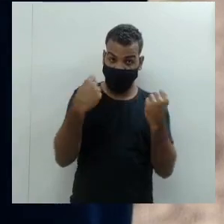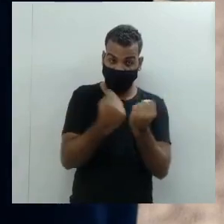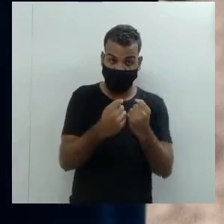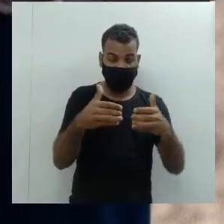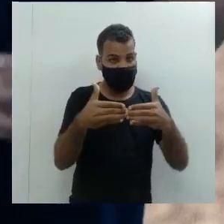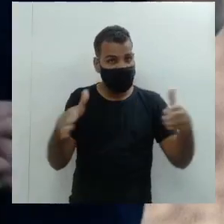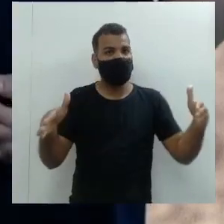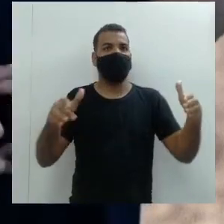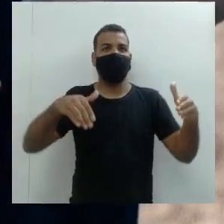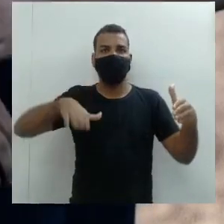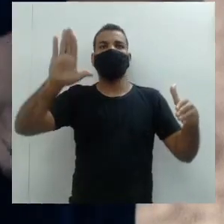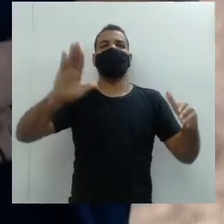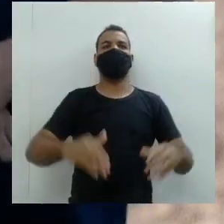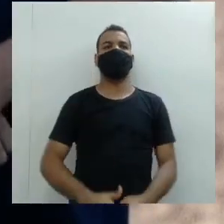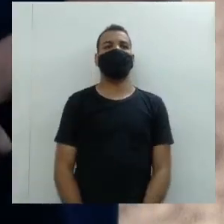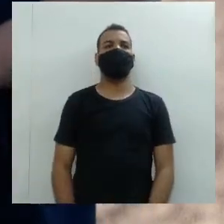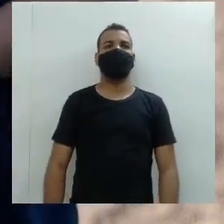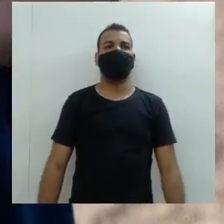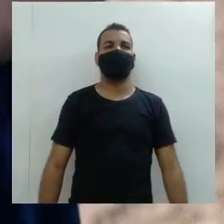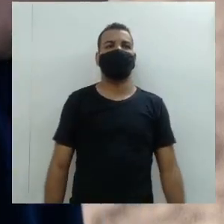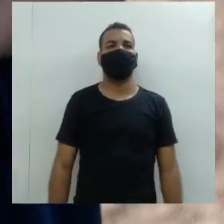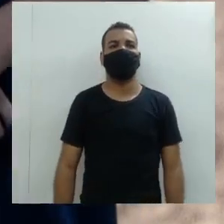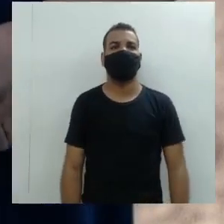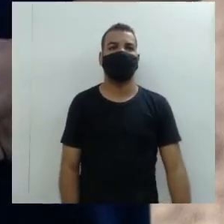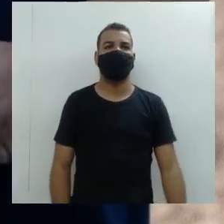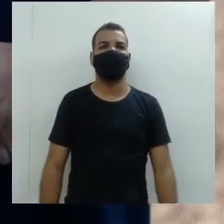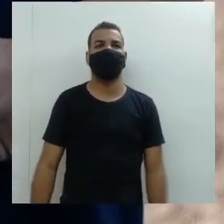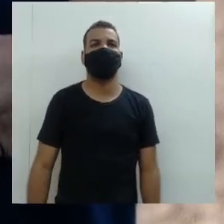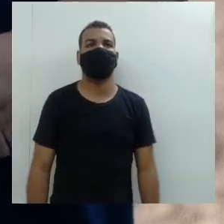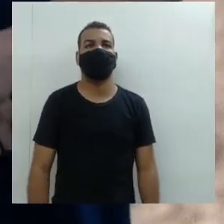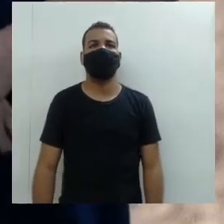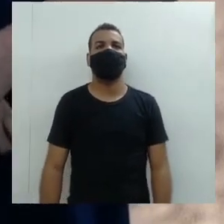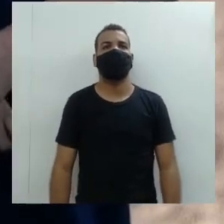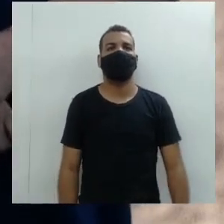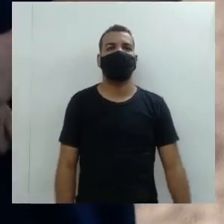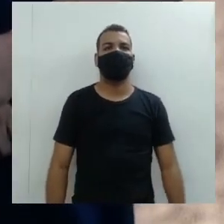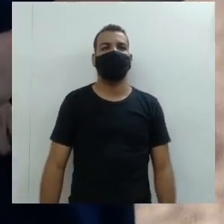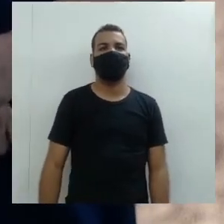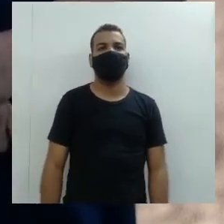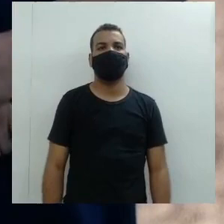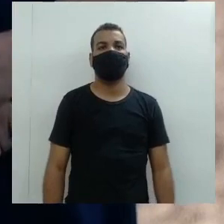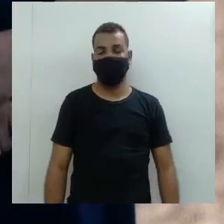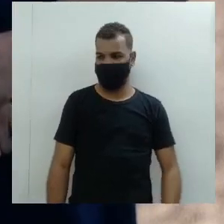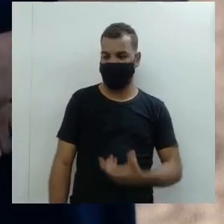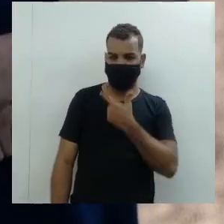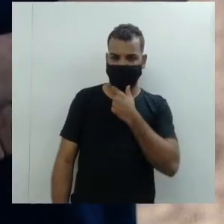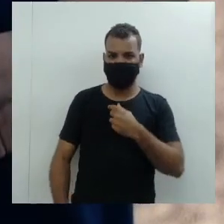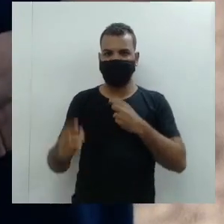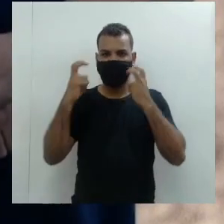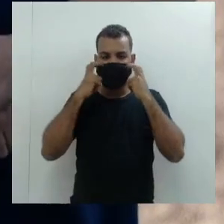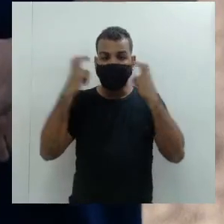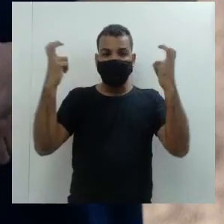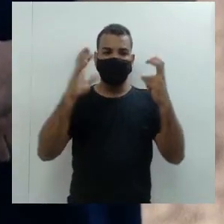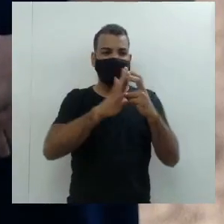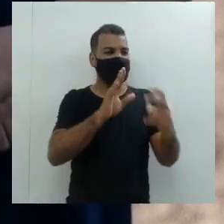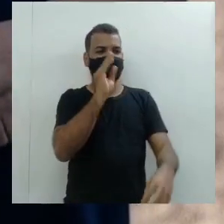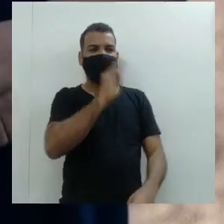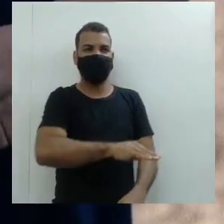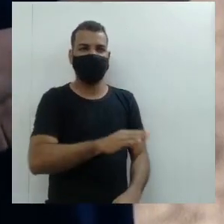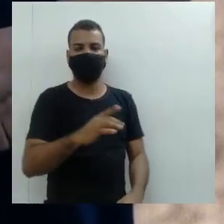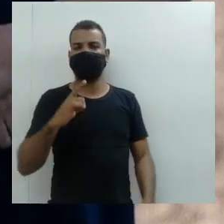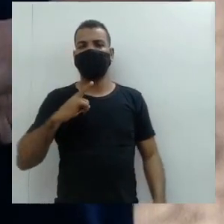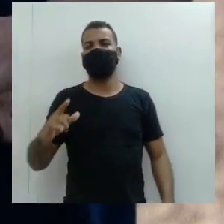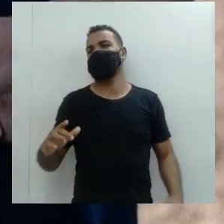ampla, né? O que me chama também a atenção é o seguinte, que é um intelectual que ele não é afastado da realidade. Ele não vive numa torre de